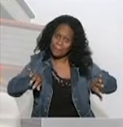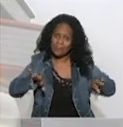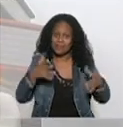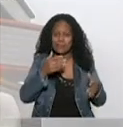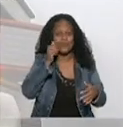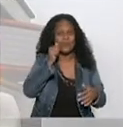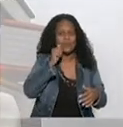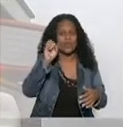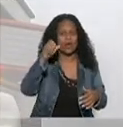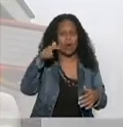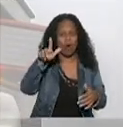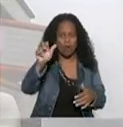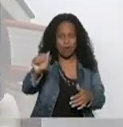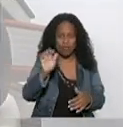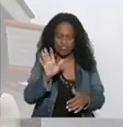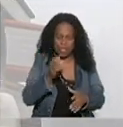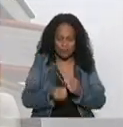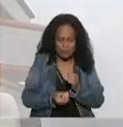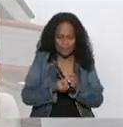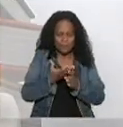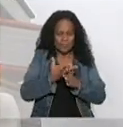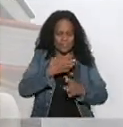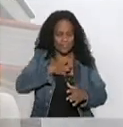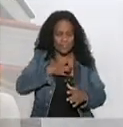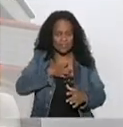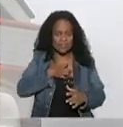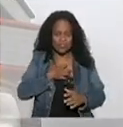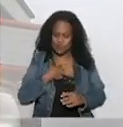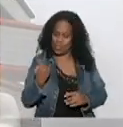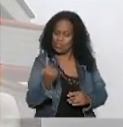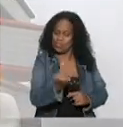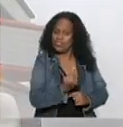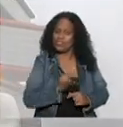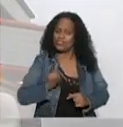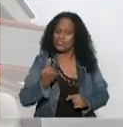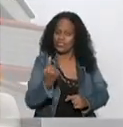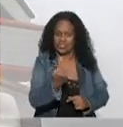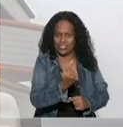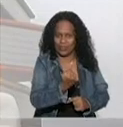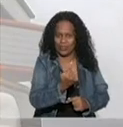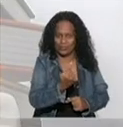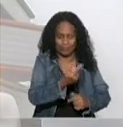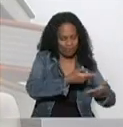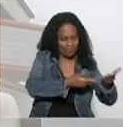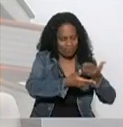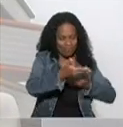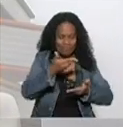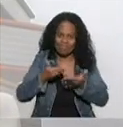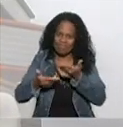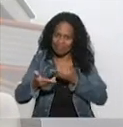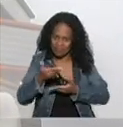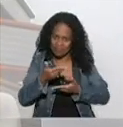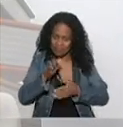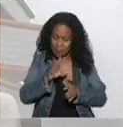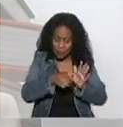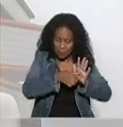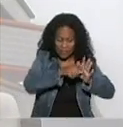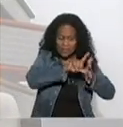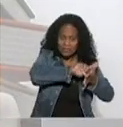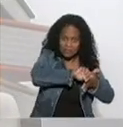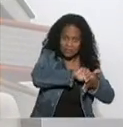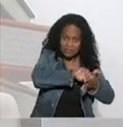chegarem, ou enquanto eles estudavam o que eles queriam, é interessante contar que a escola nasceu